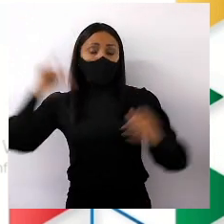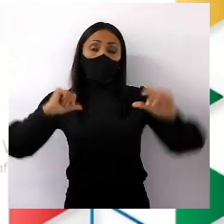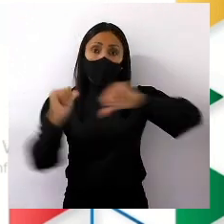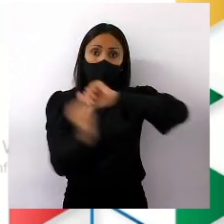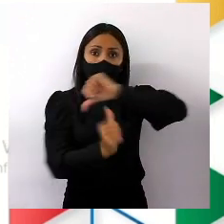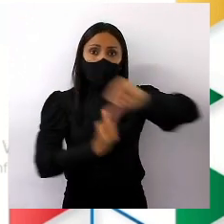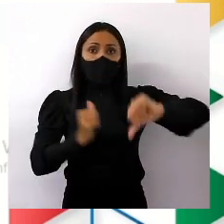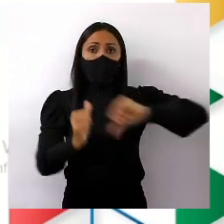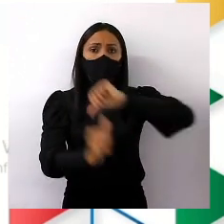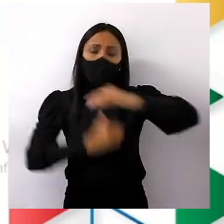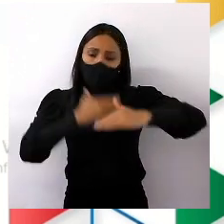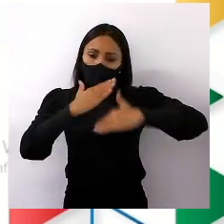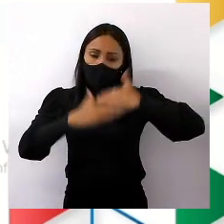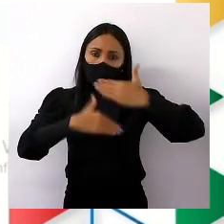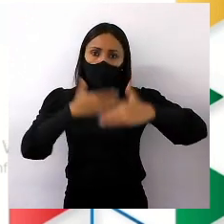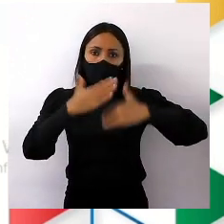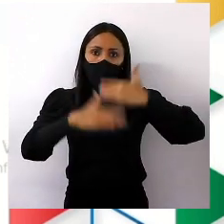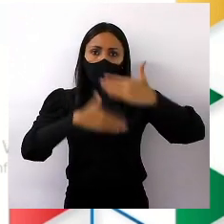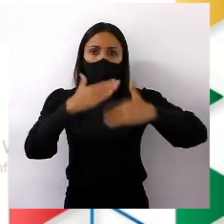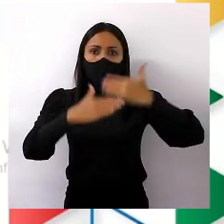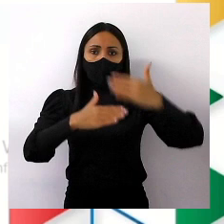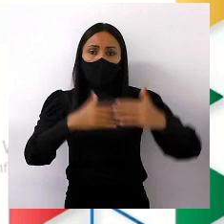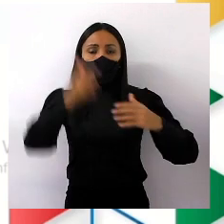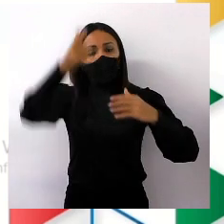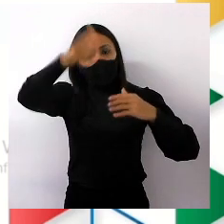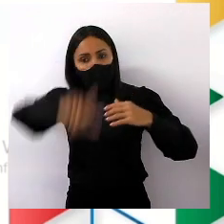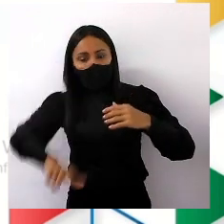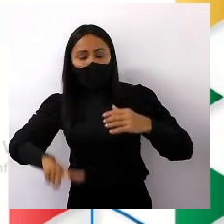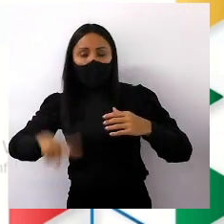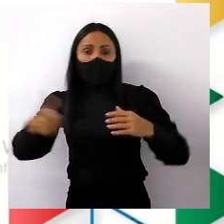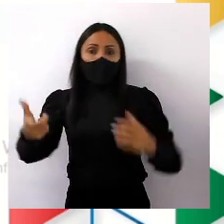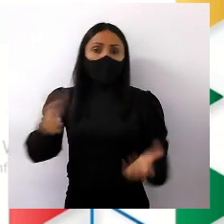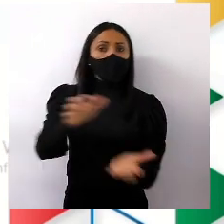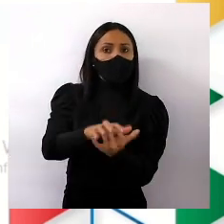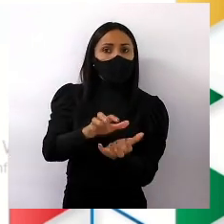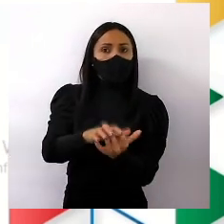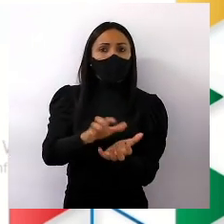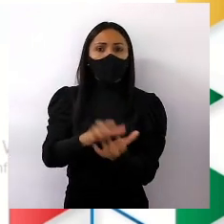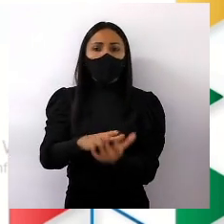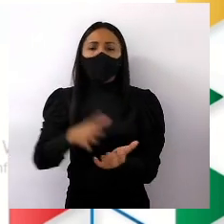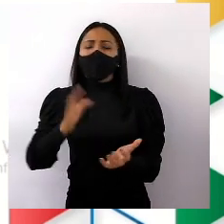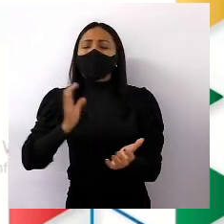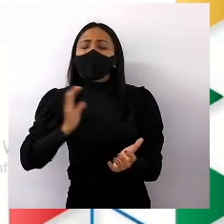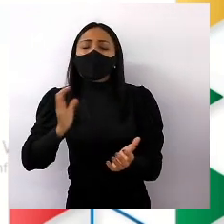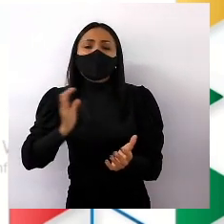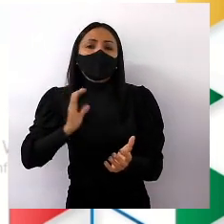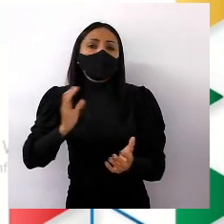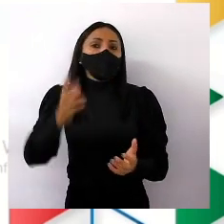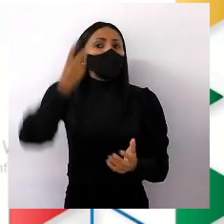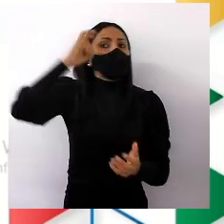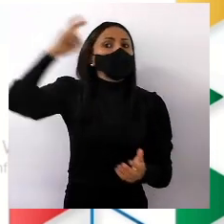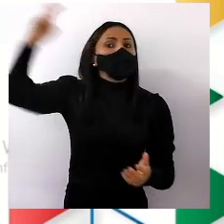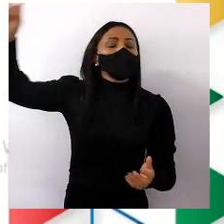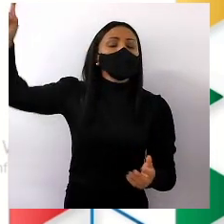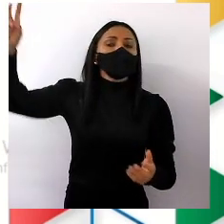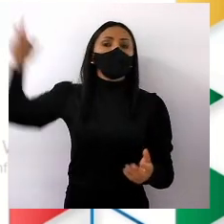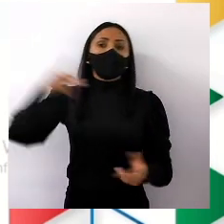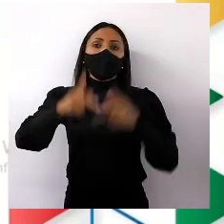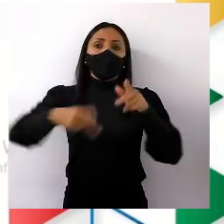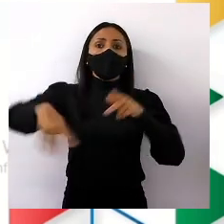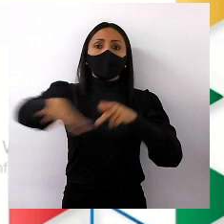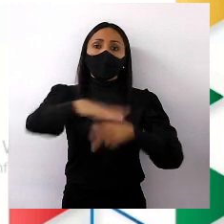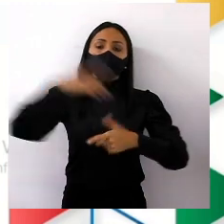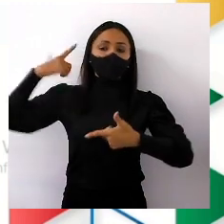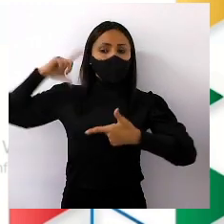transformadora, um processo de regeneração. Se o Pernambuco é tão rico em cultura, o povo deve ser rico também em